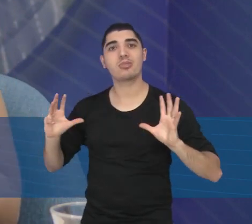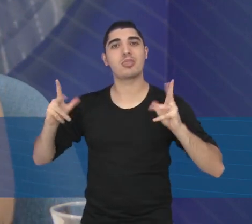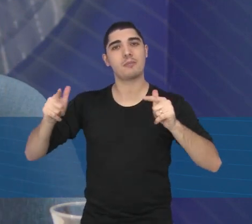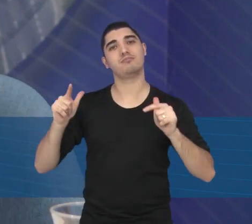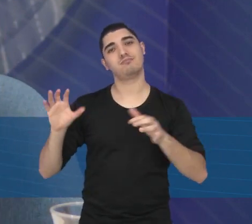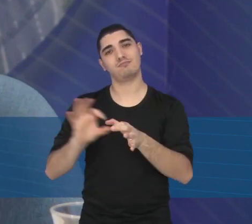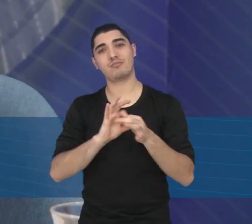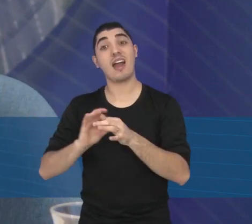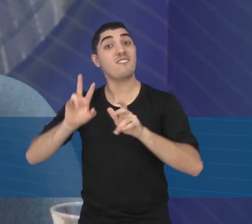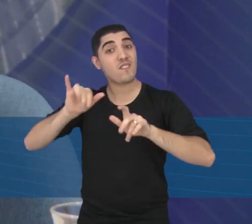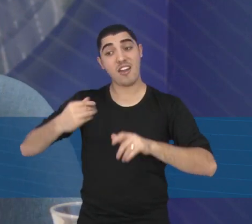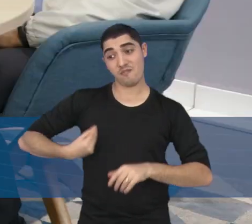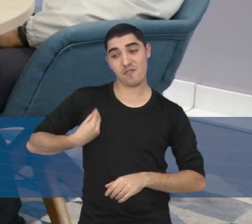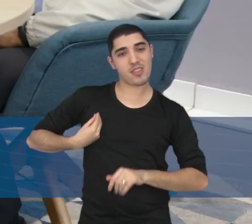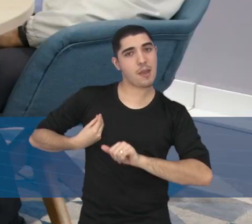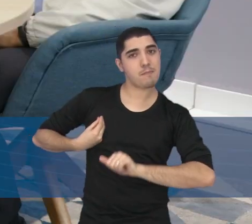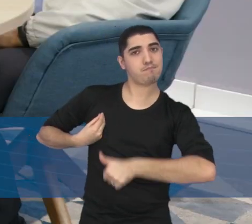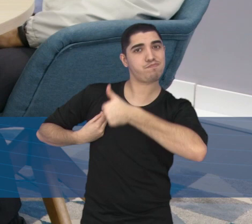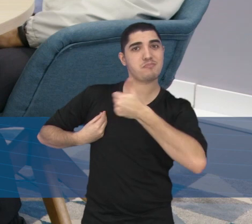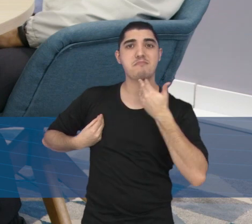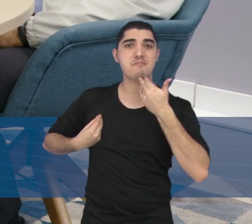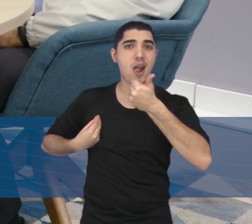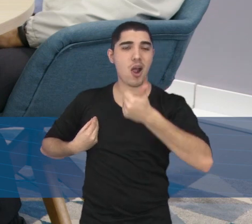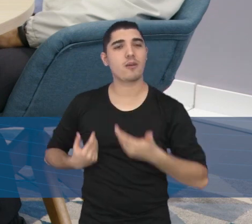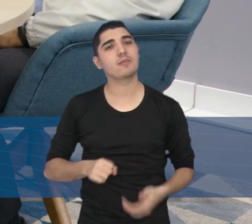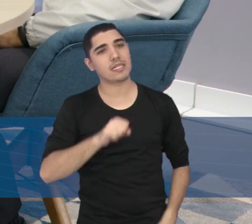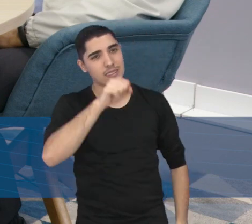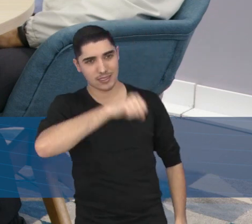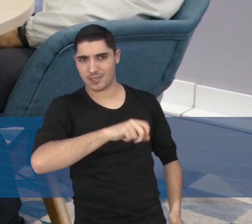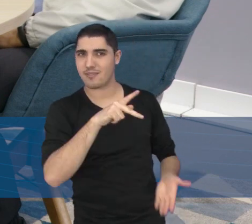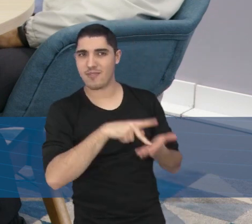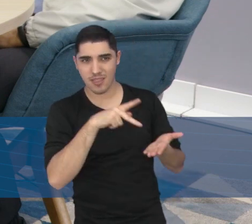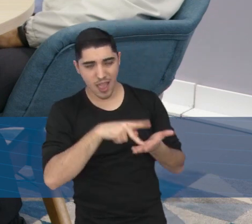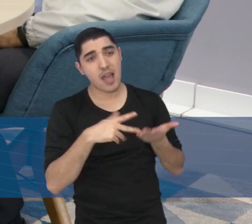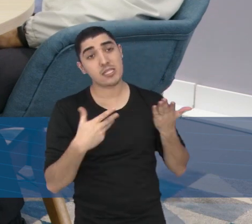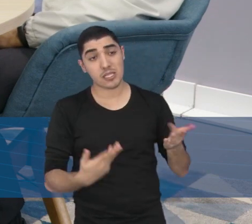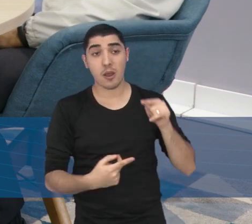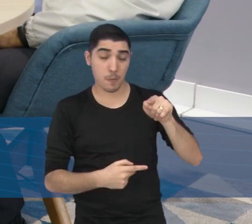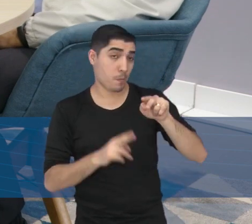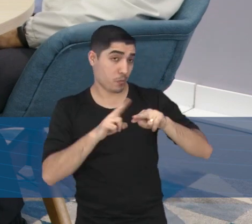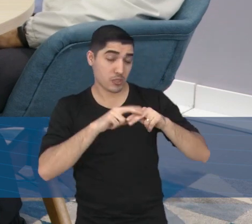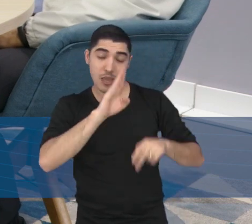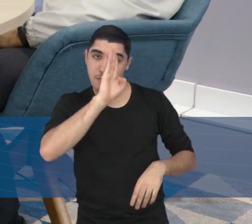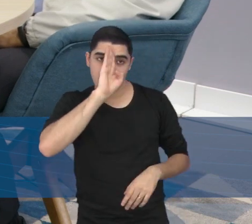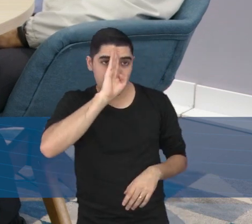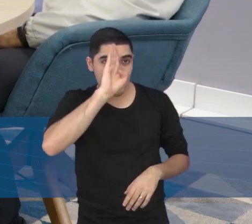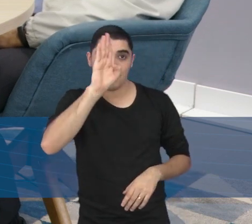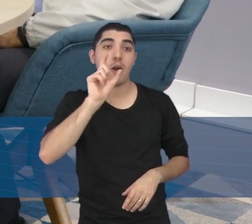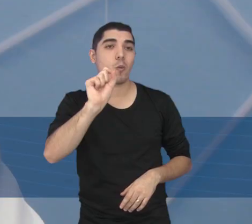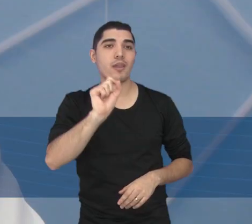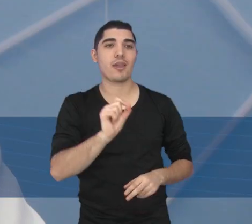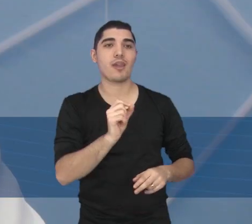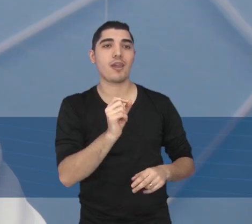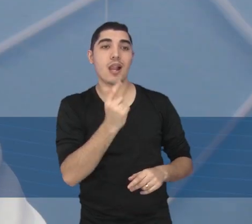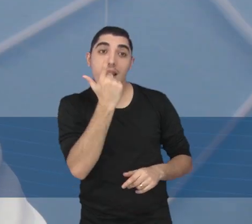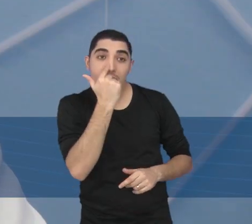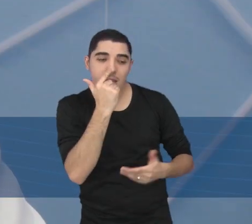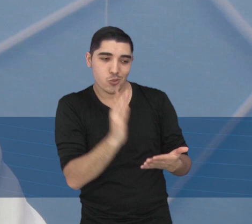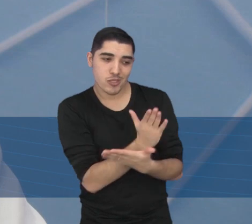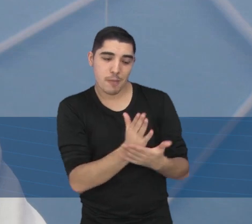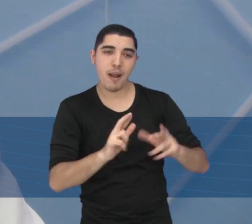de vida dela. Sim, sem dúvida. Na verdade, esse é o ponto, né? Para a gente é uma questão fundamental a reciclagem,